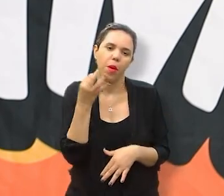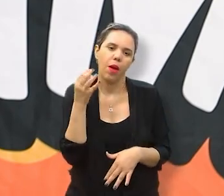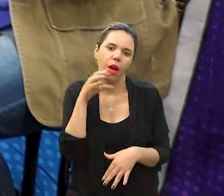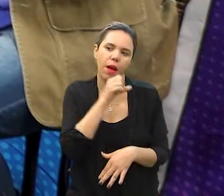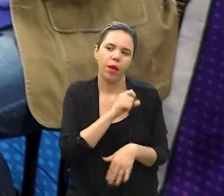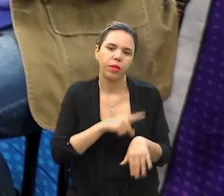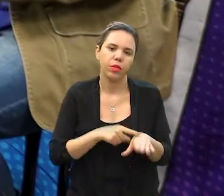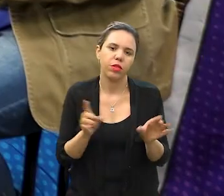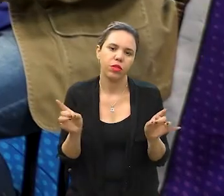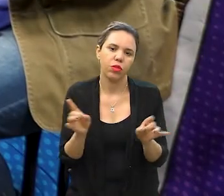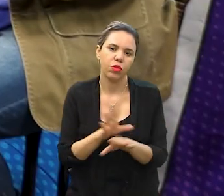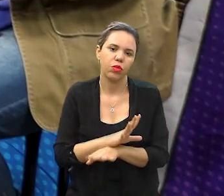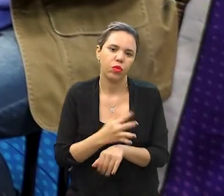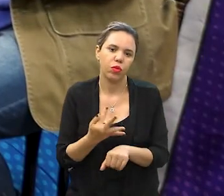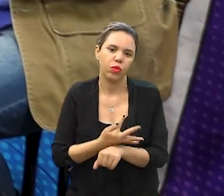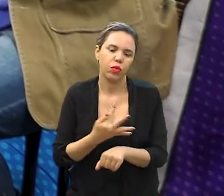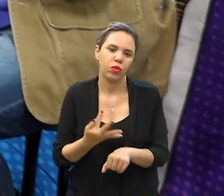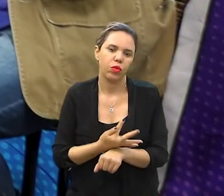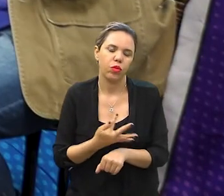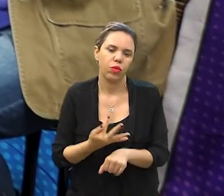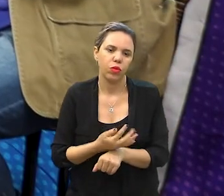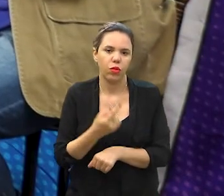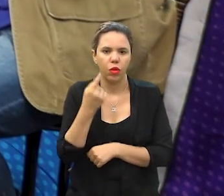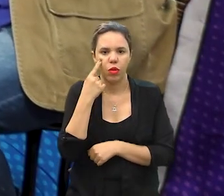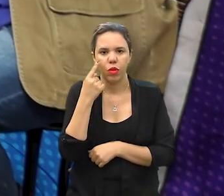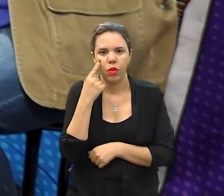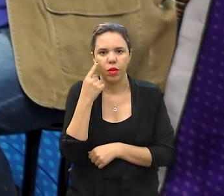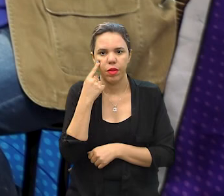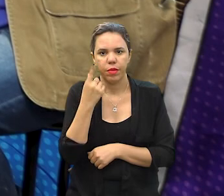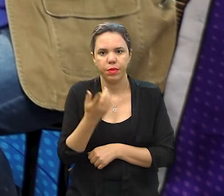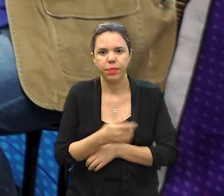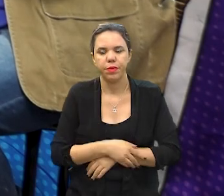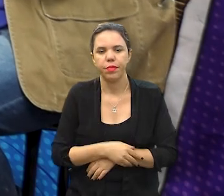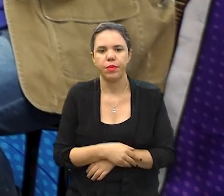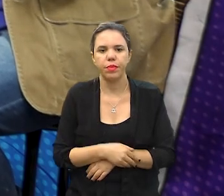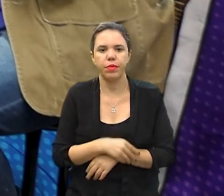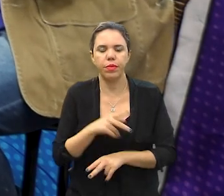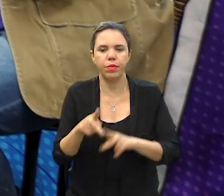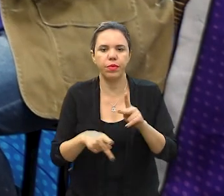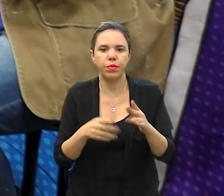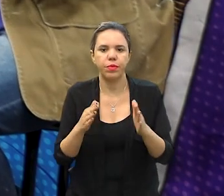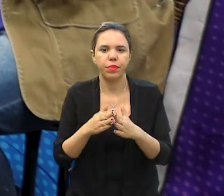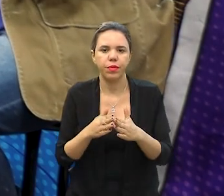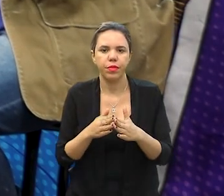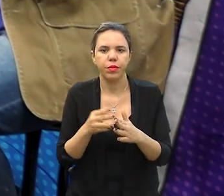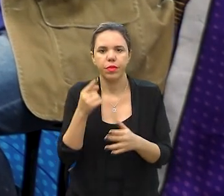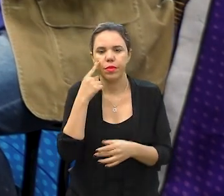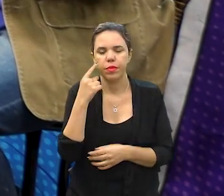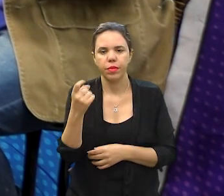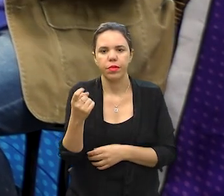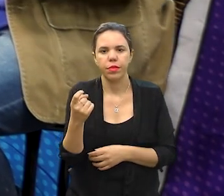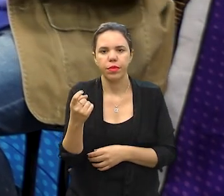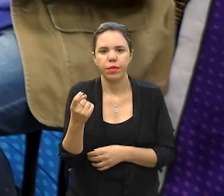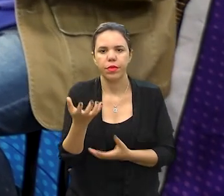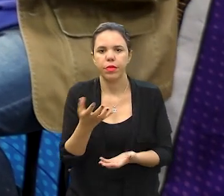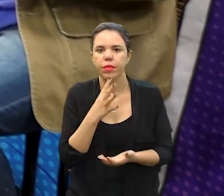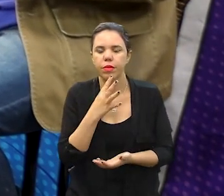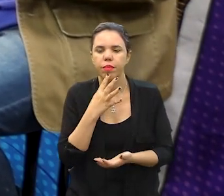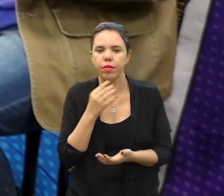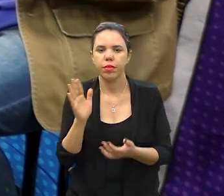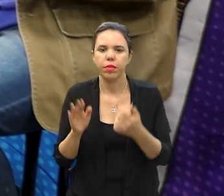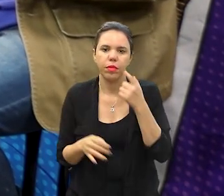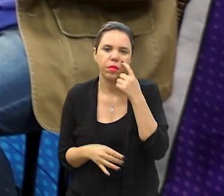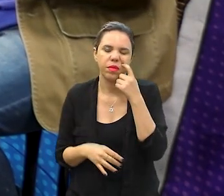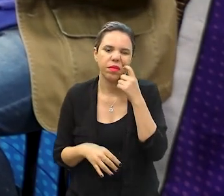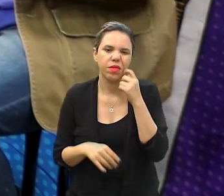nosso tempo já se esgotou. E olha só, o pessoal de casa aqui ficou interessado, quer conhecer mais,